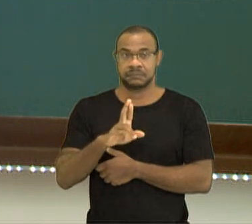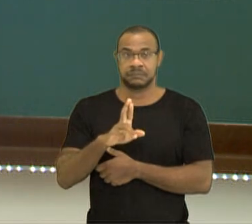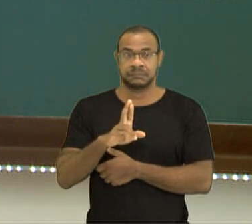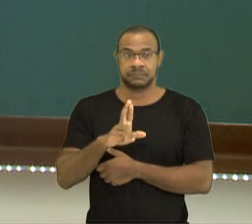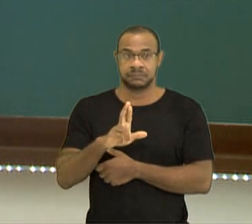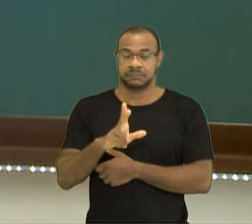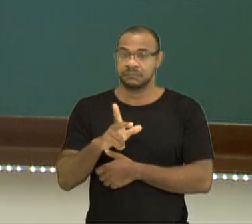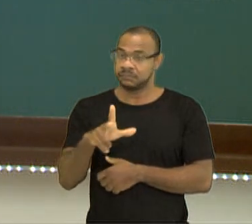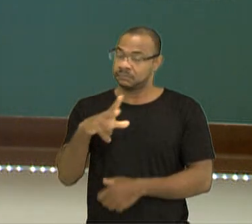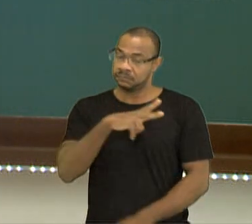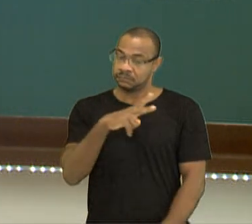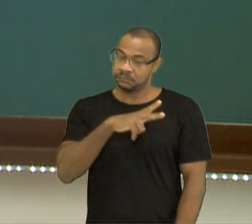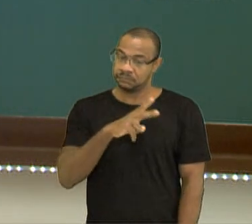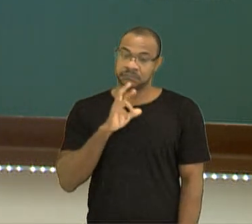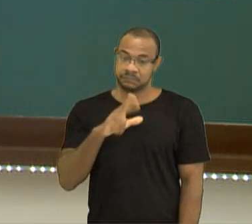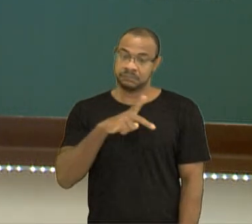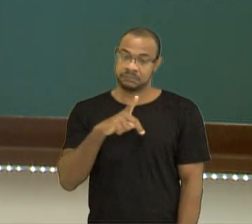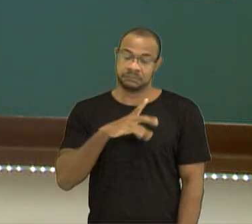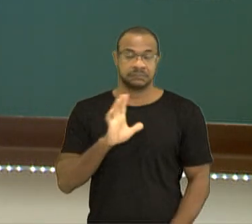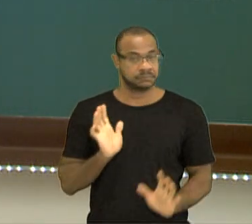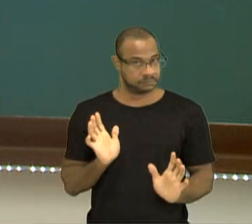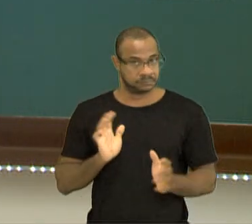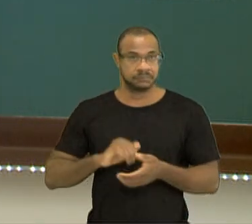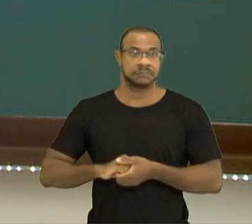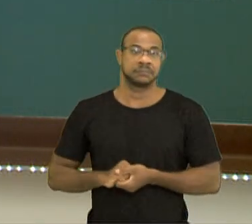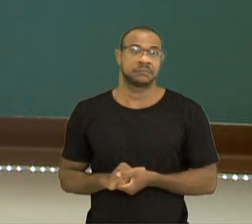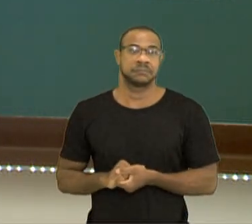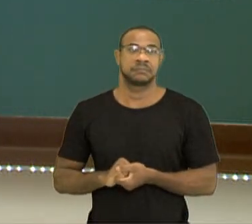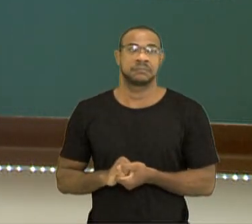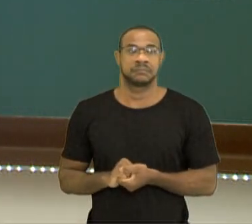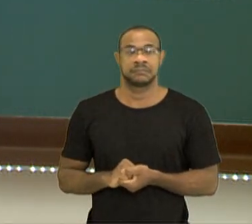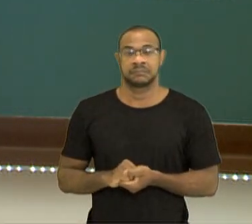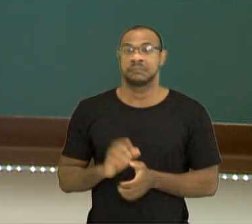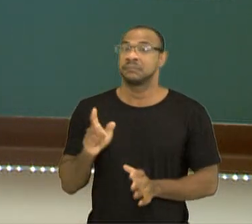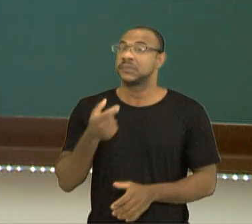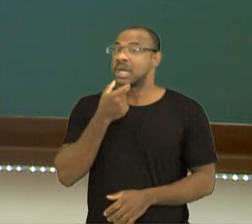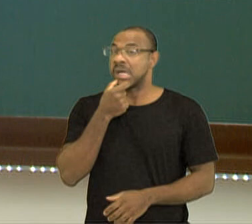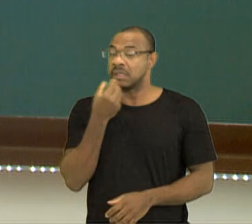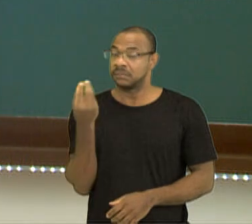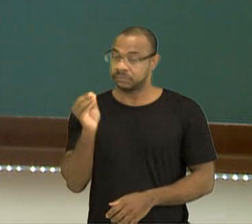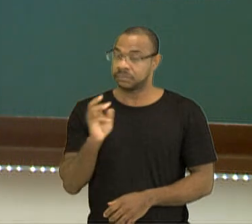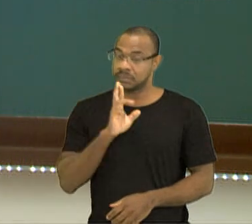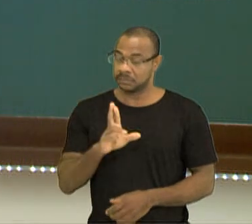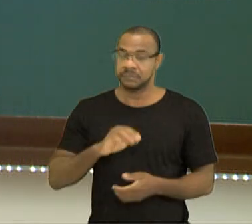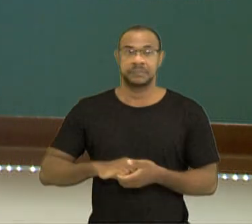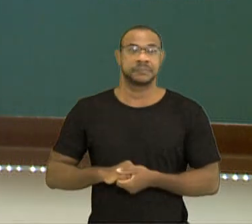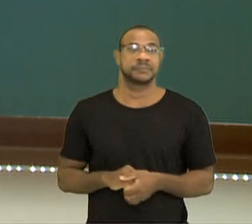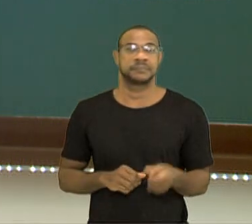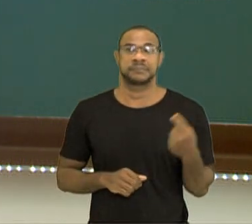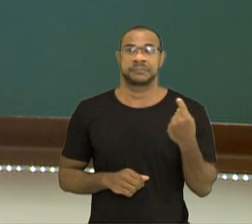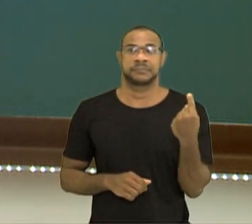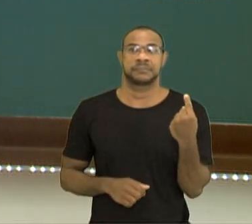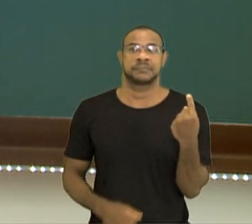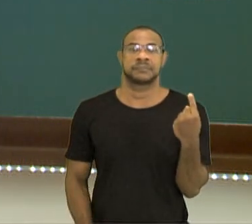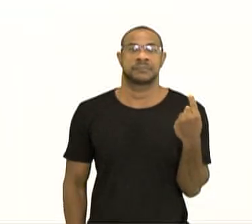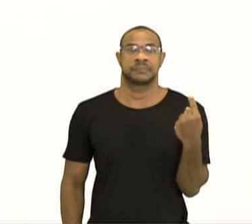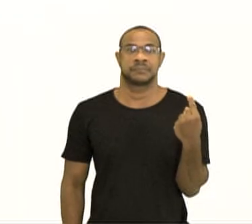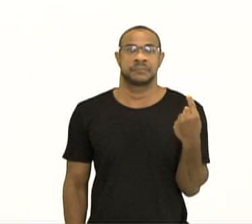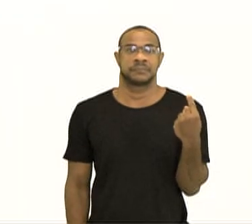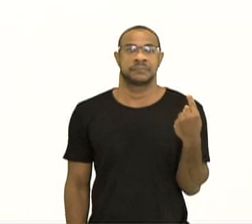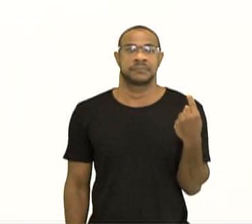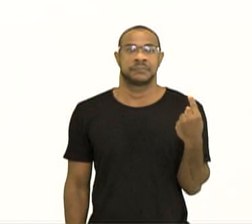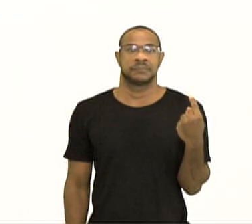de forma pessoal. Então, cada um com a sua, tá bom? Em inglês, hein? Number 1. Do you like to